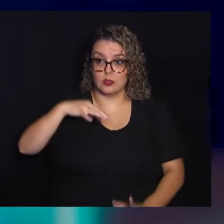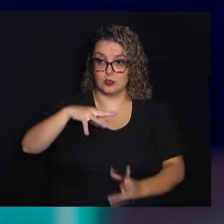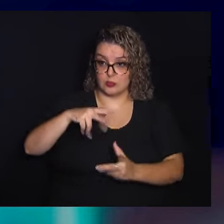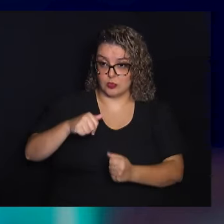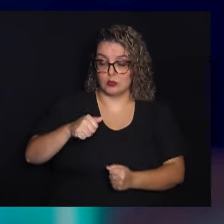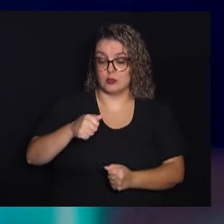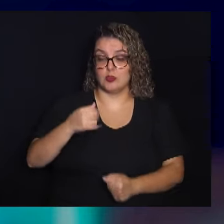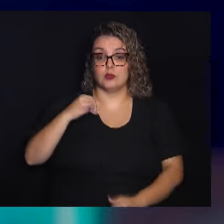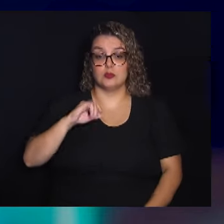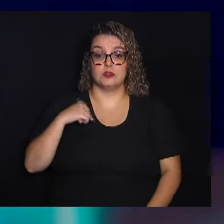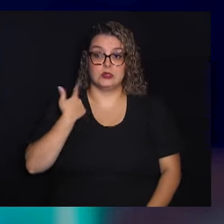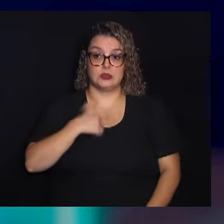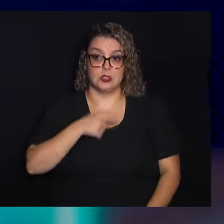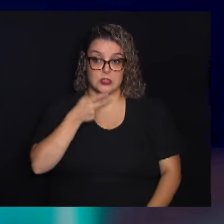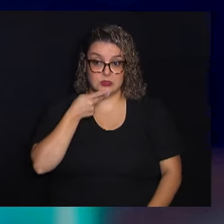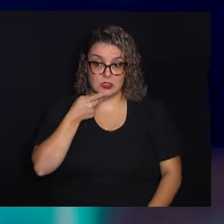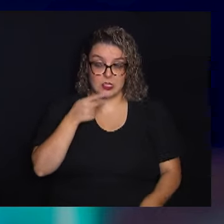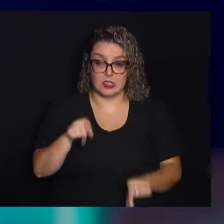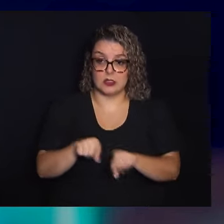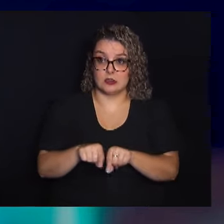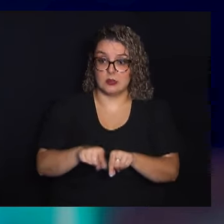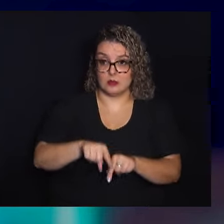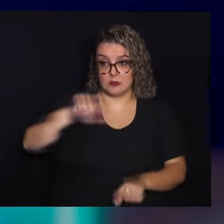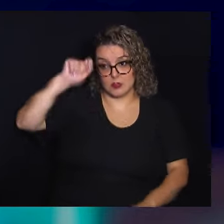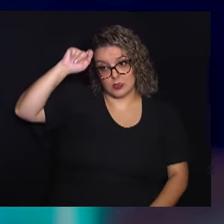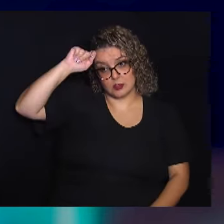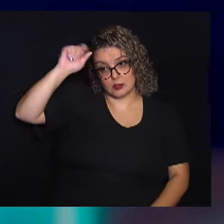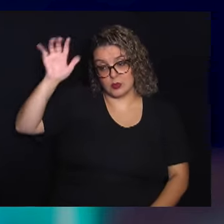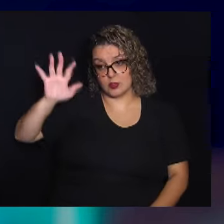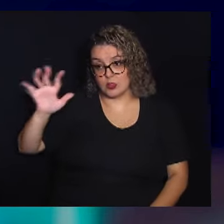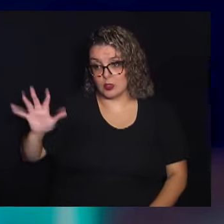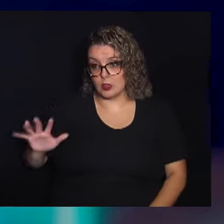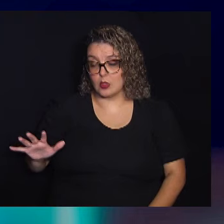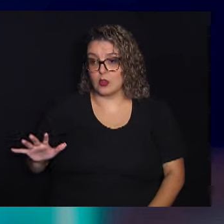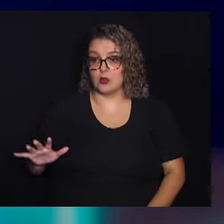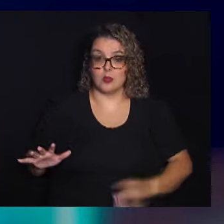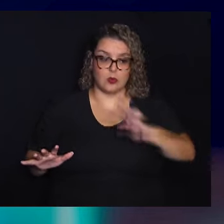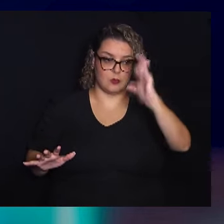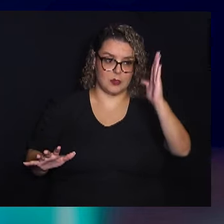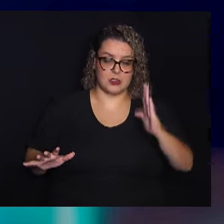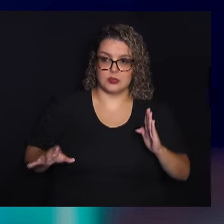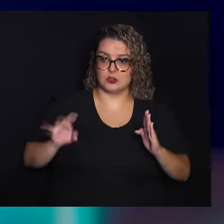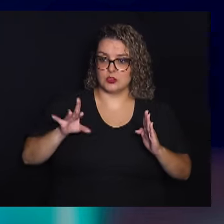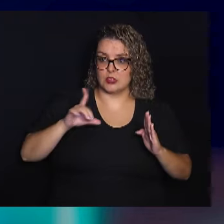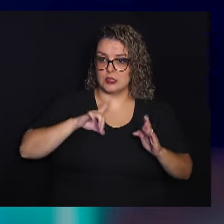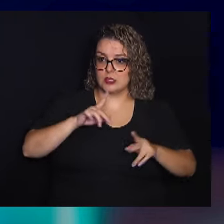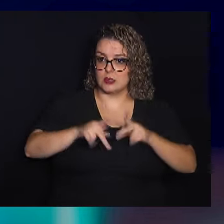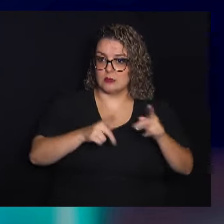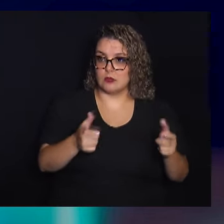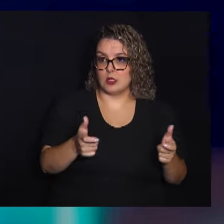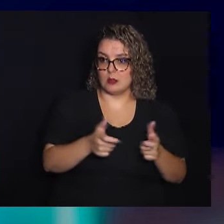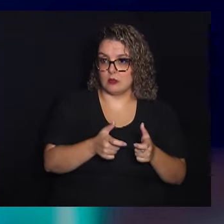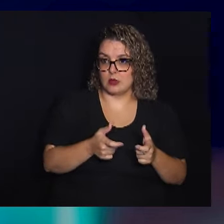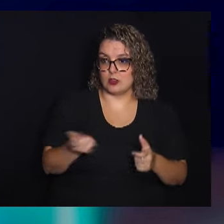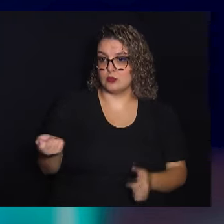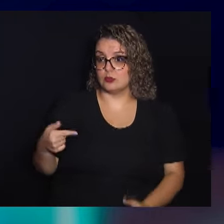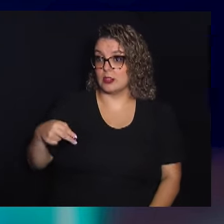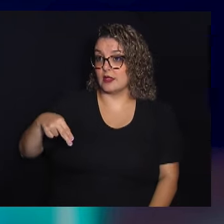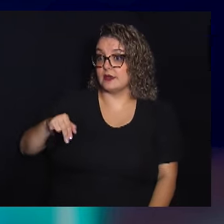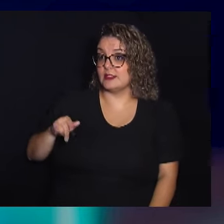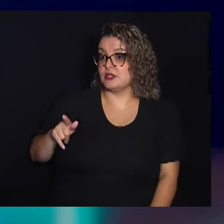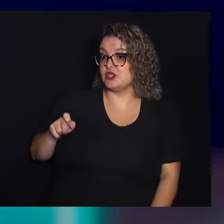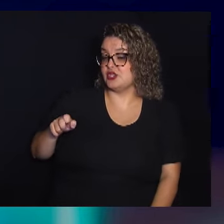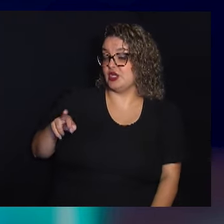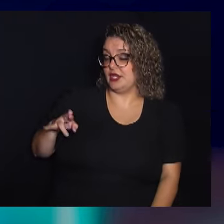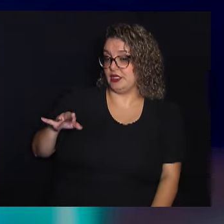negra no mundo se a gente contar também o continente Africano o Brasil só tem uma população negra menor do que